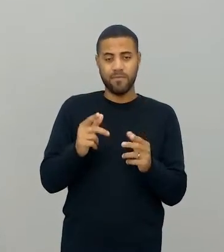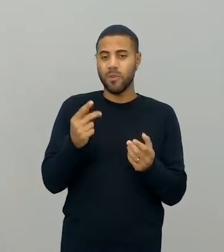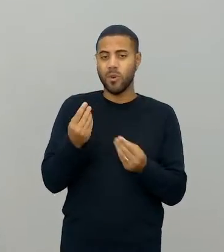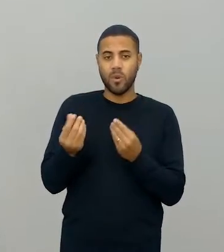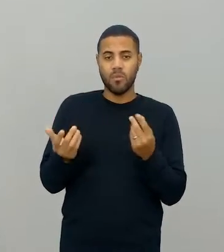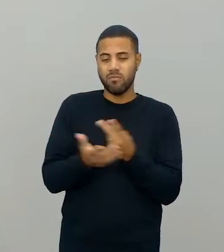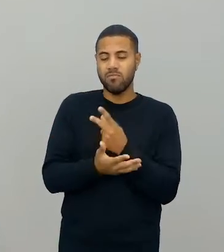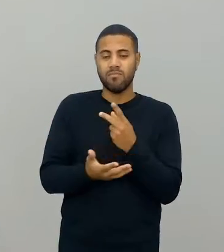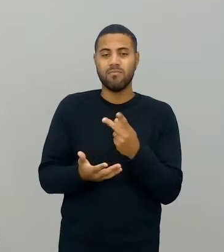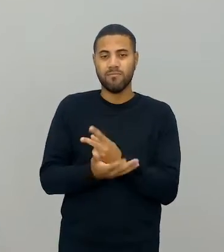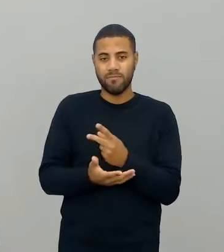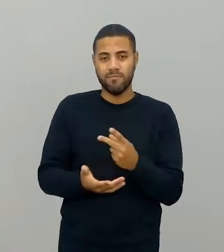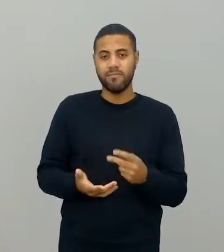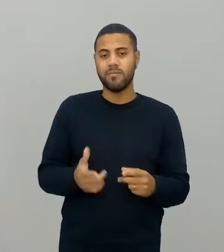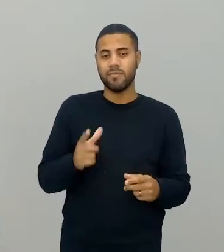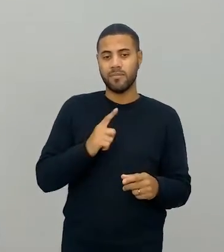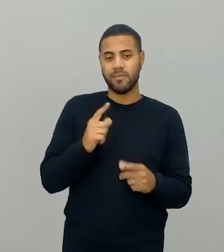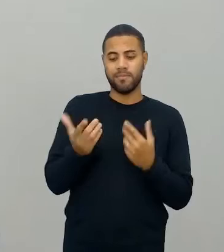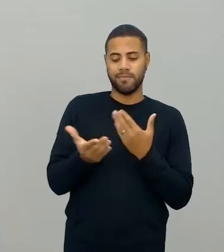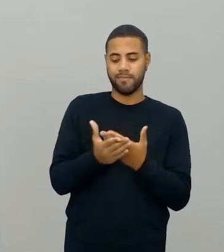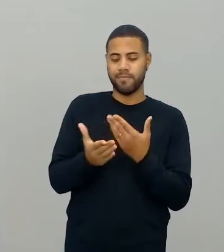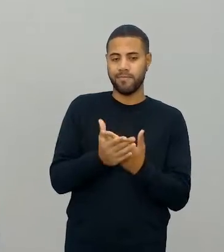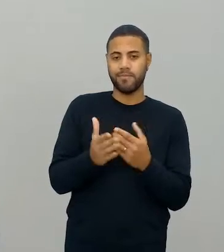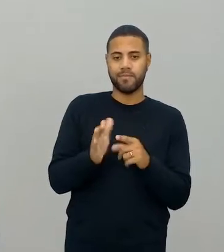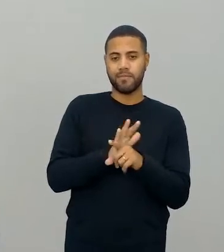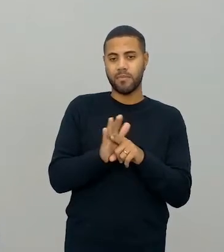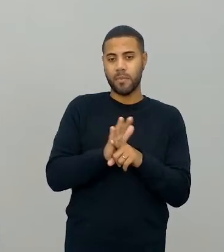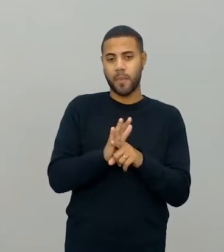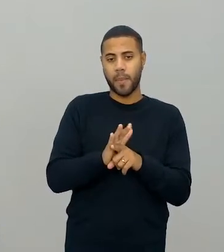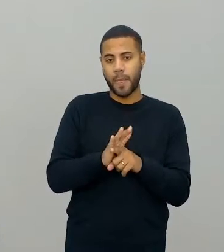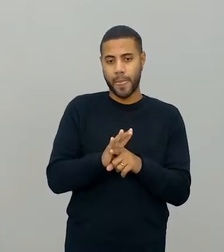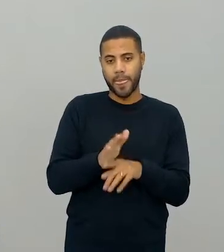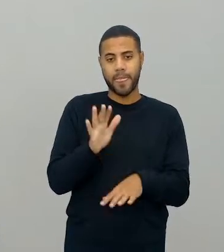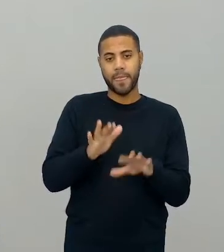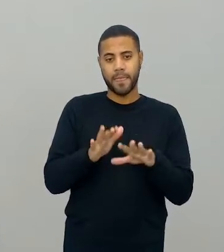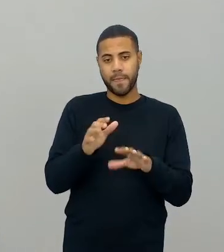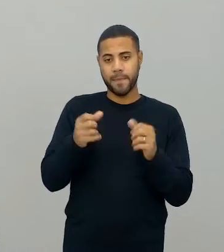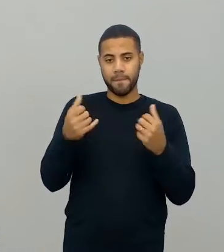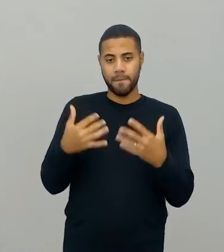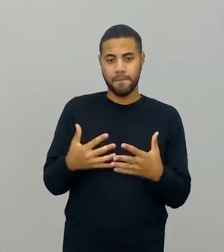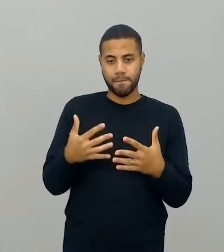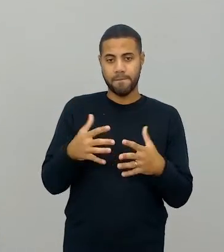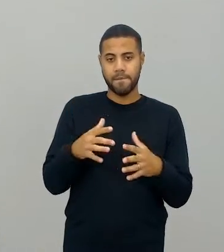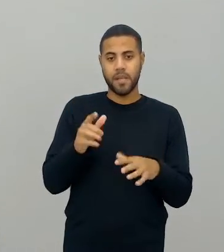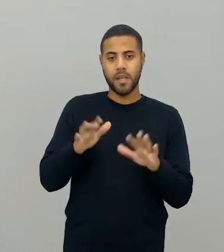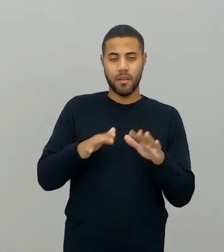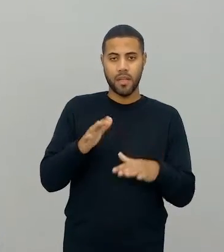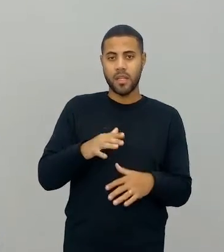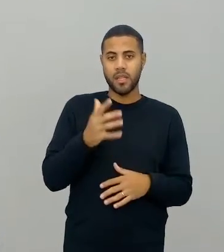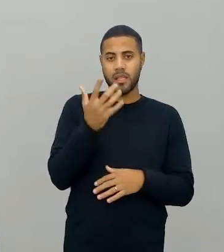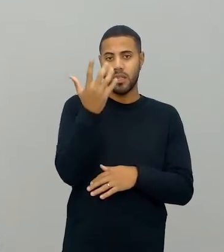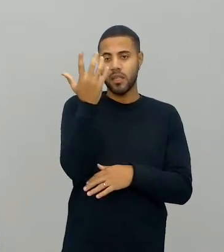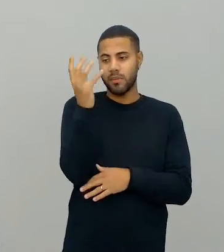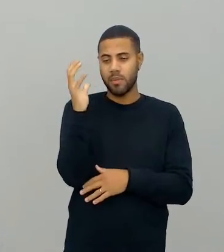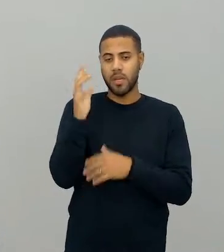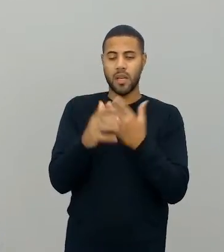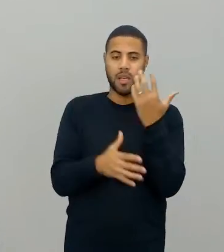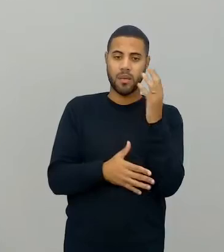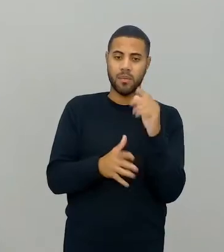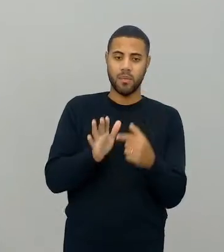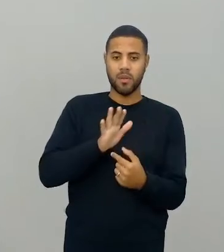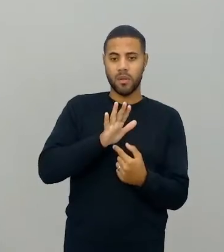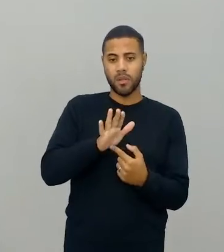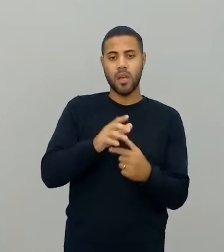né, o meio ambiente, no sentido de que a absorção, né, pelos animais, se há absorção pelos